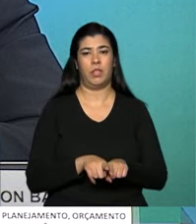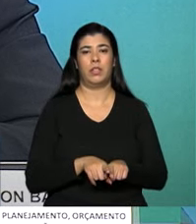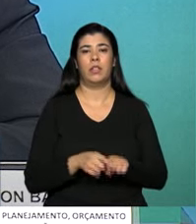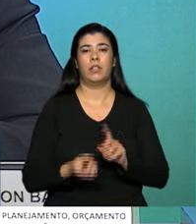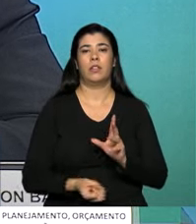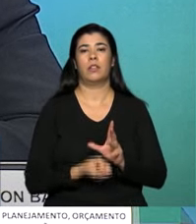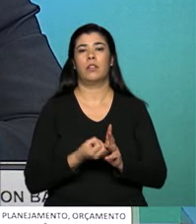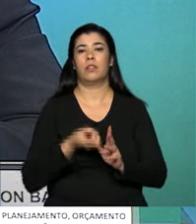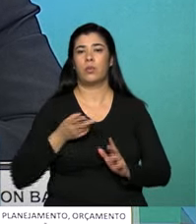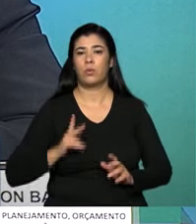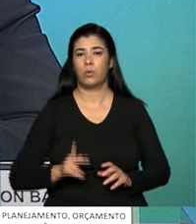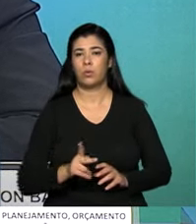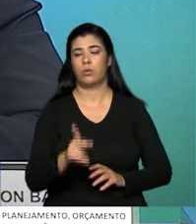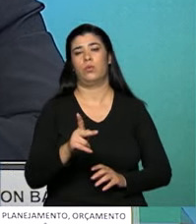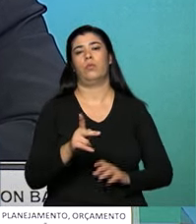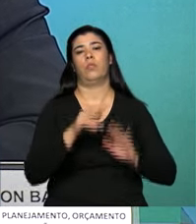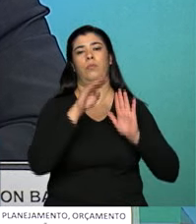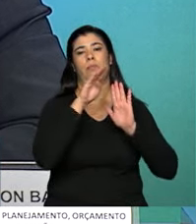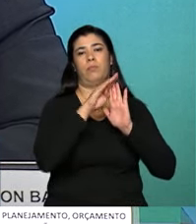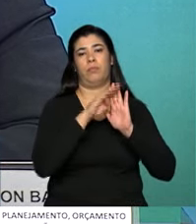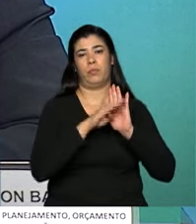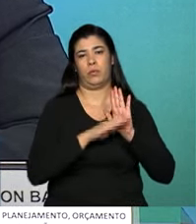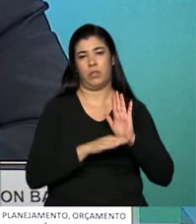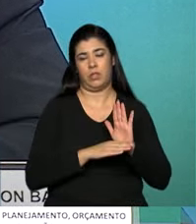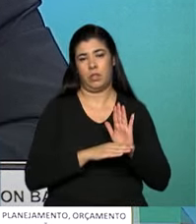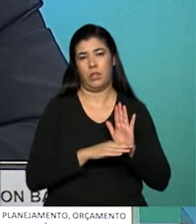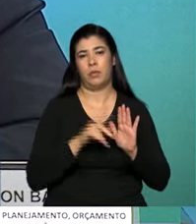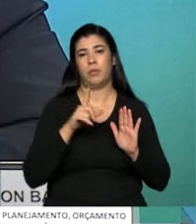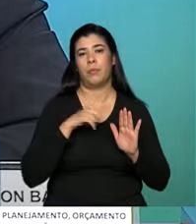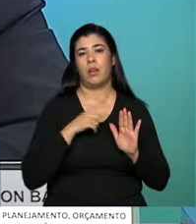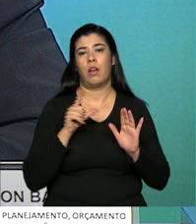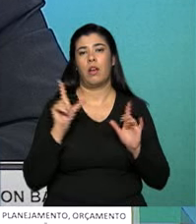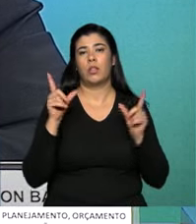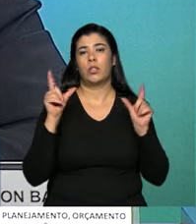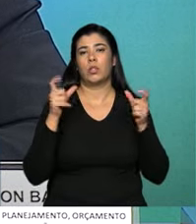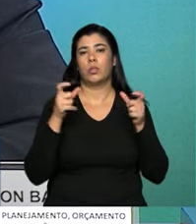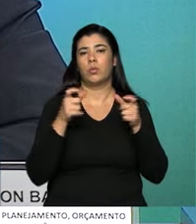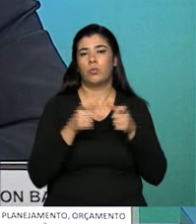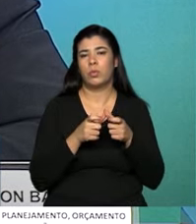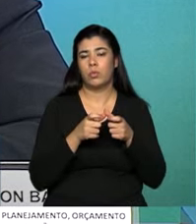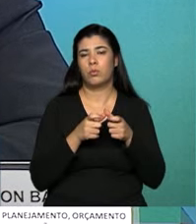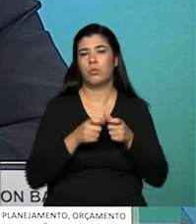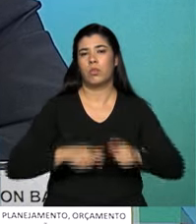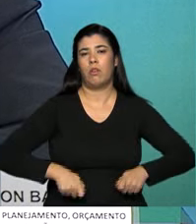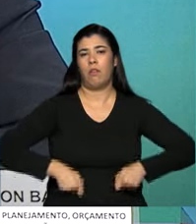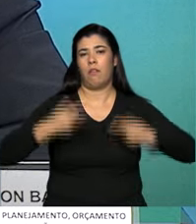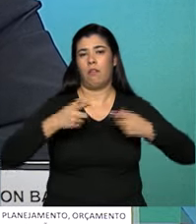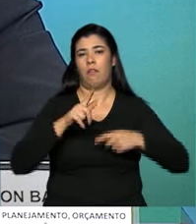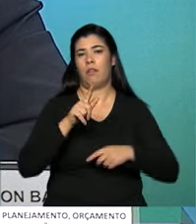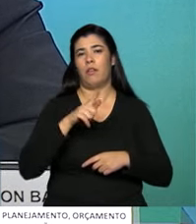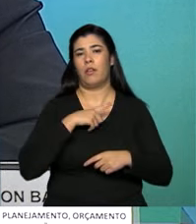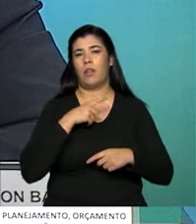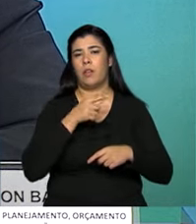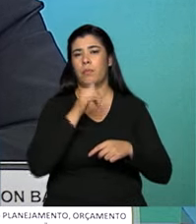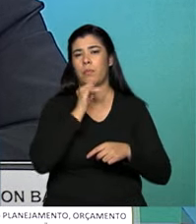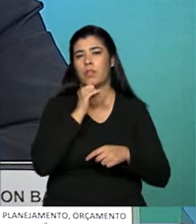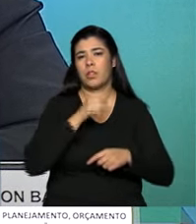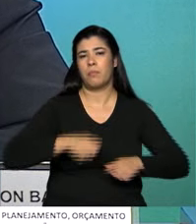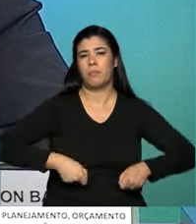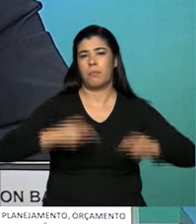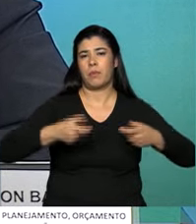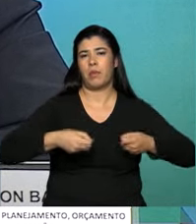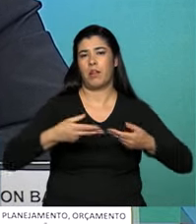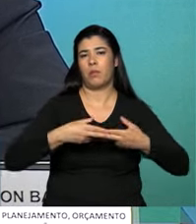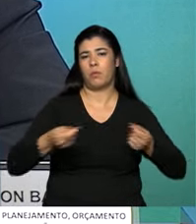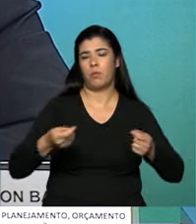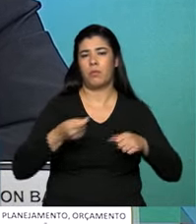programa continuação e ampliação do programa de redução de custeio gastos de custeio gasto tipicamente de manutenção da estrutura